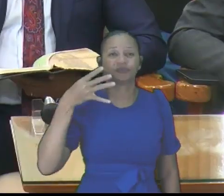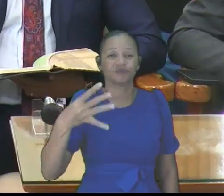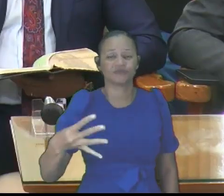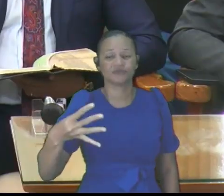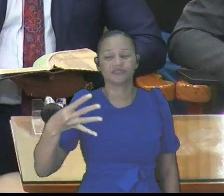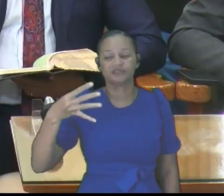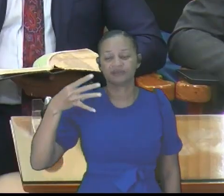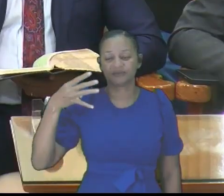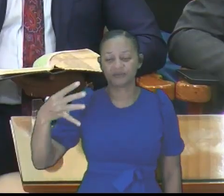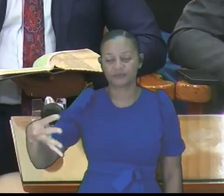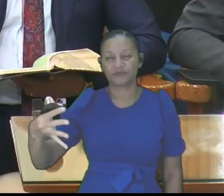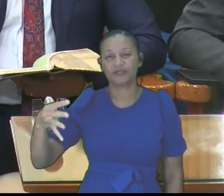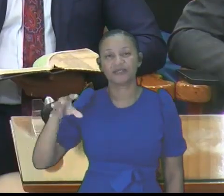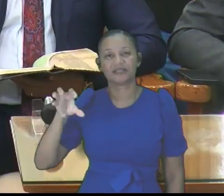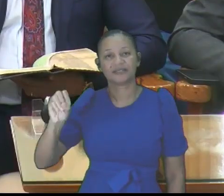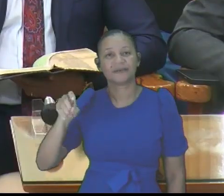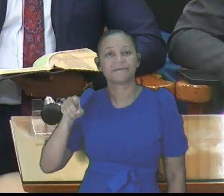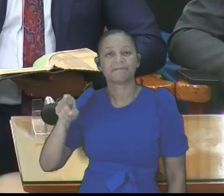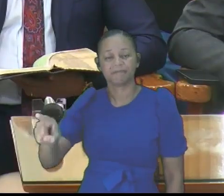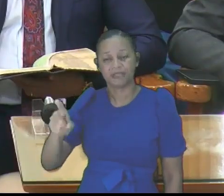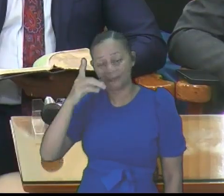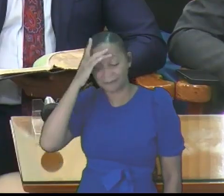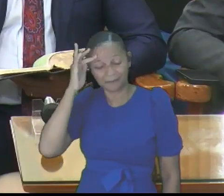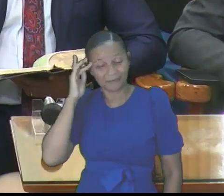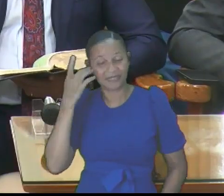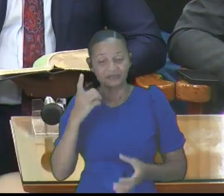17.440.000 desigrejados.